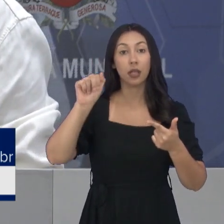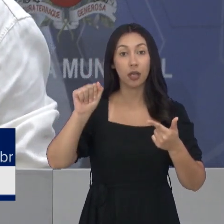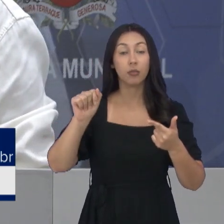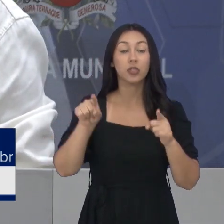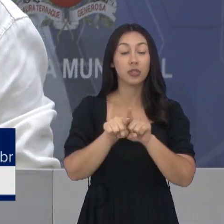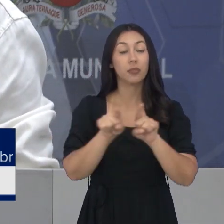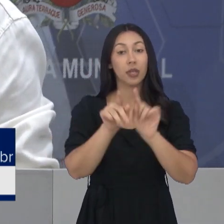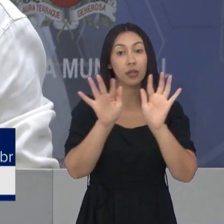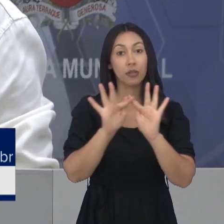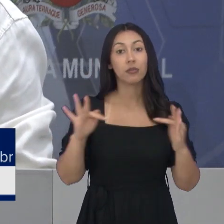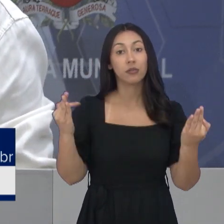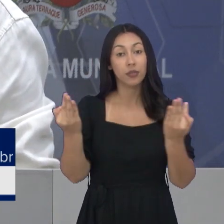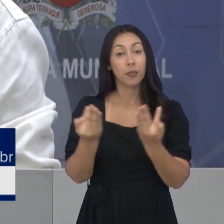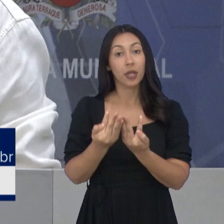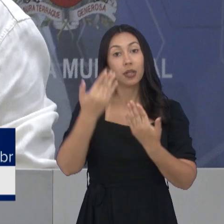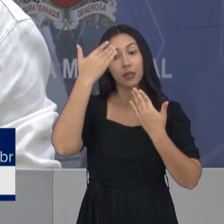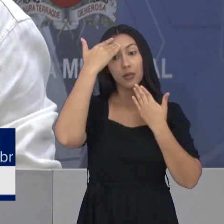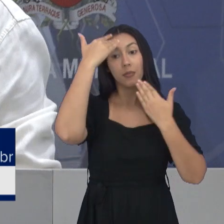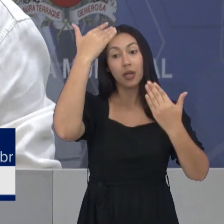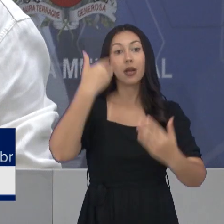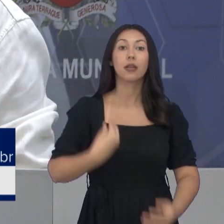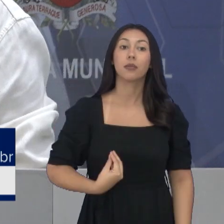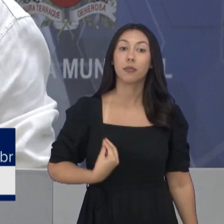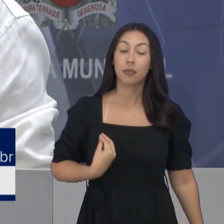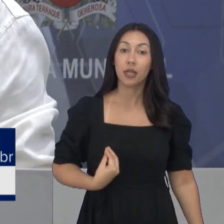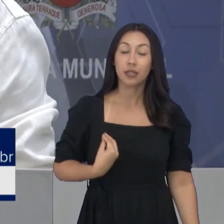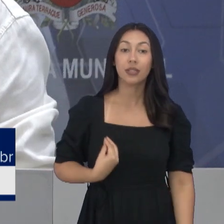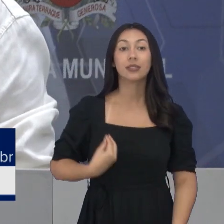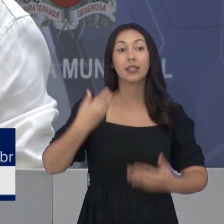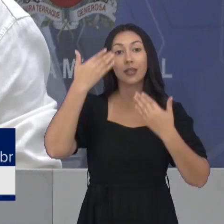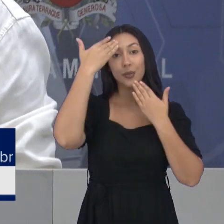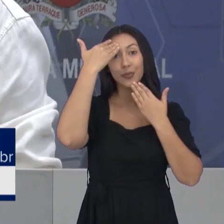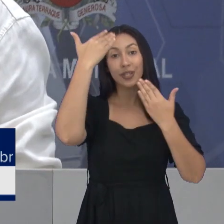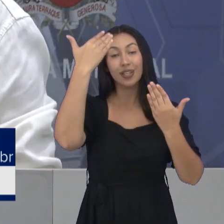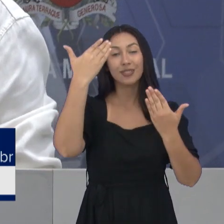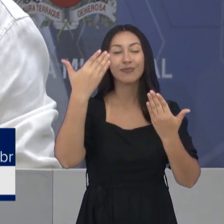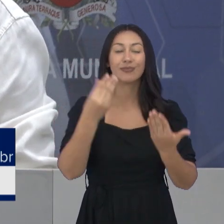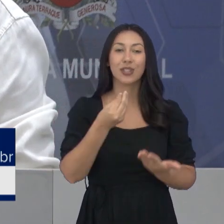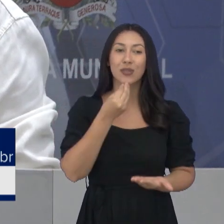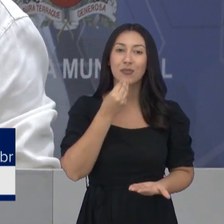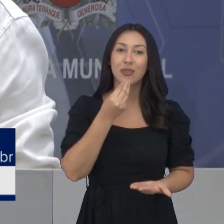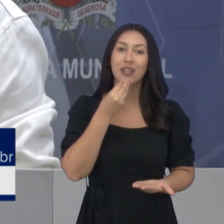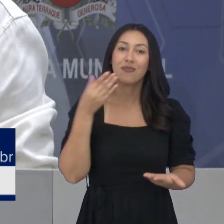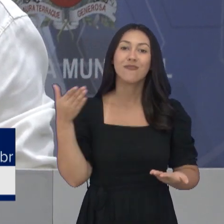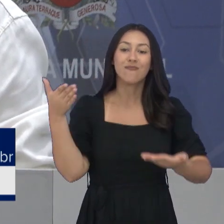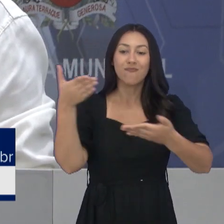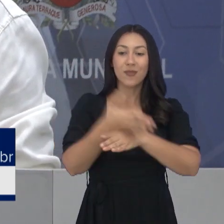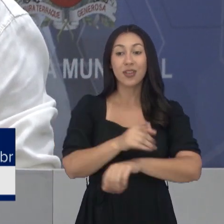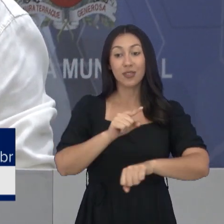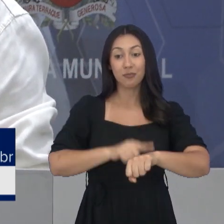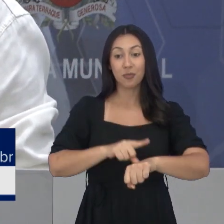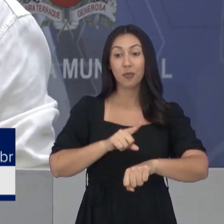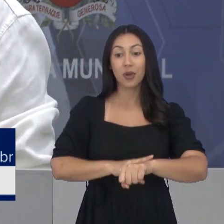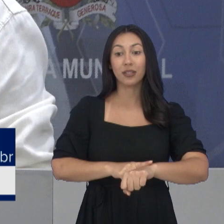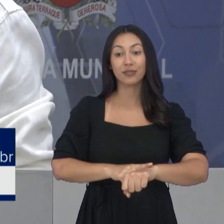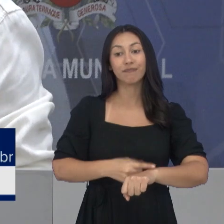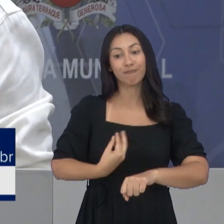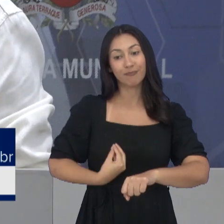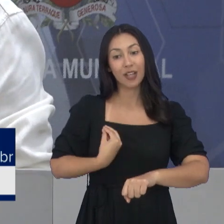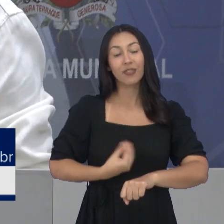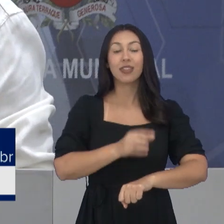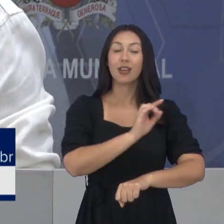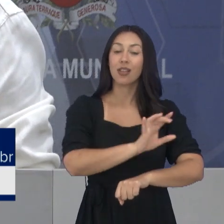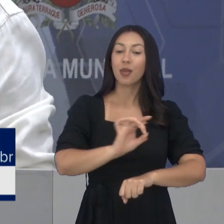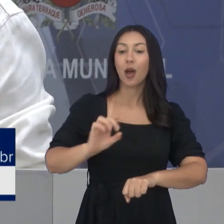do homenageado. Muito obrigado pela presença e obrigado por permitir a gente participar desse momento da vida de vocês,